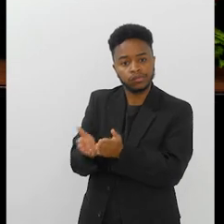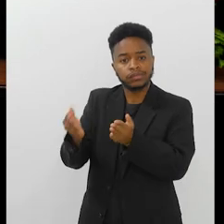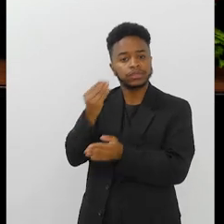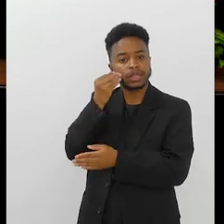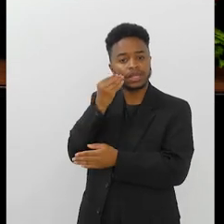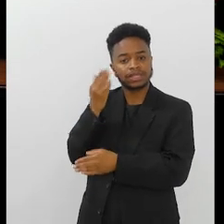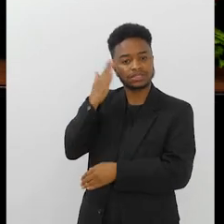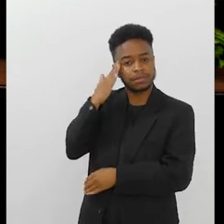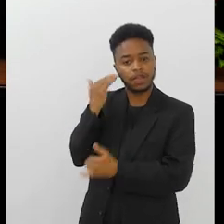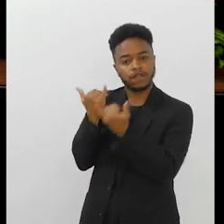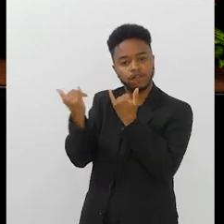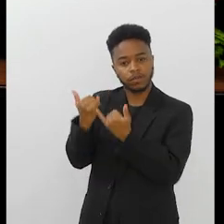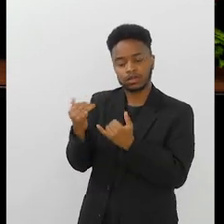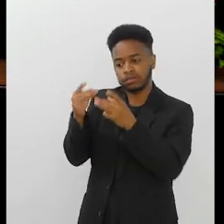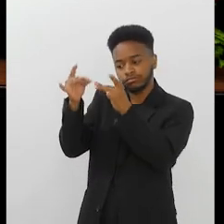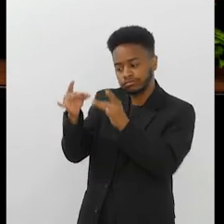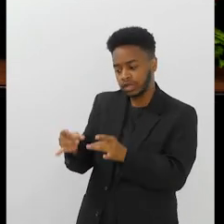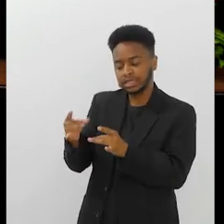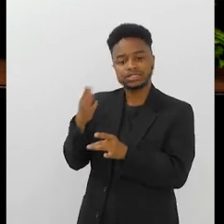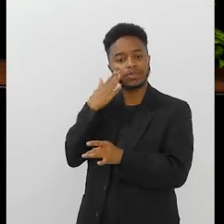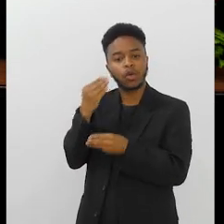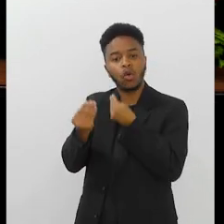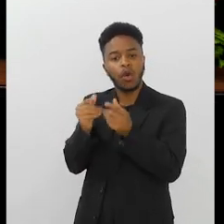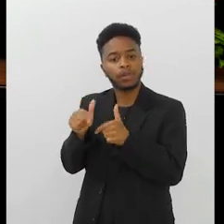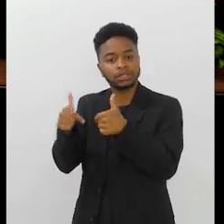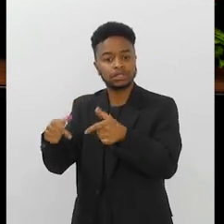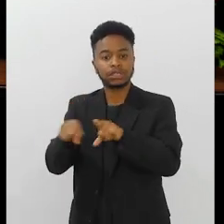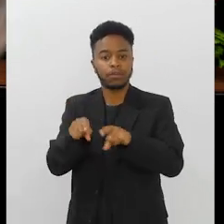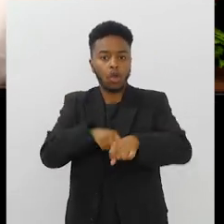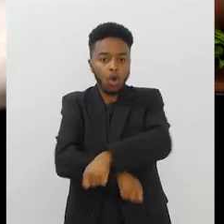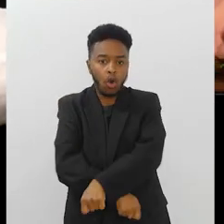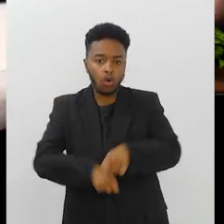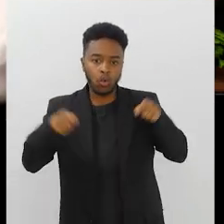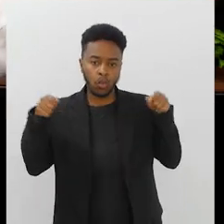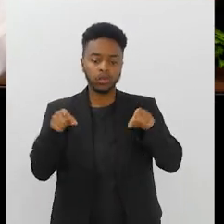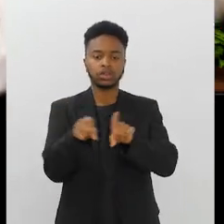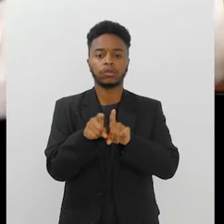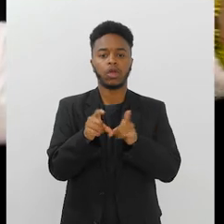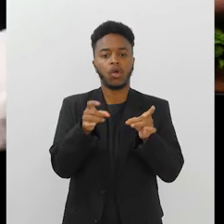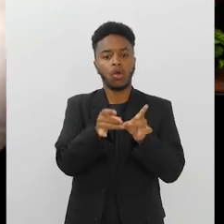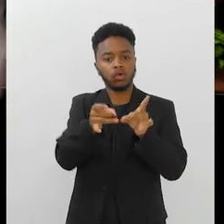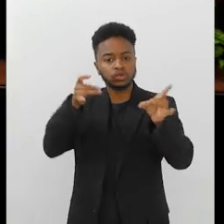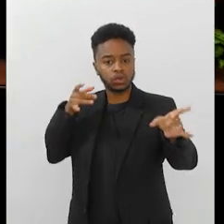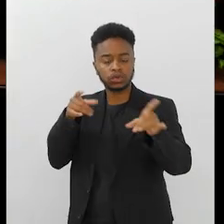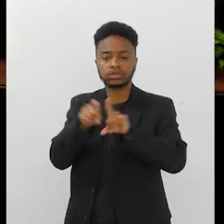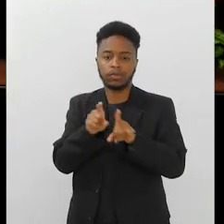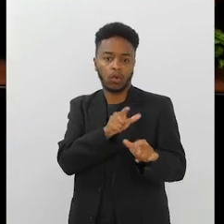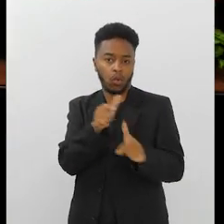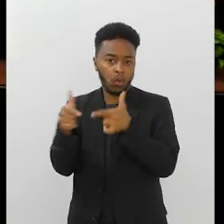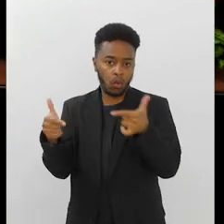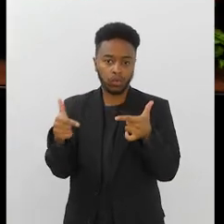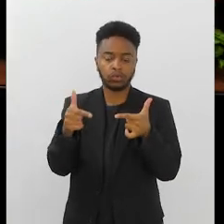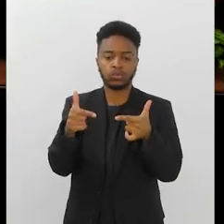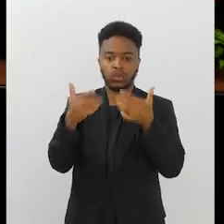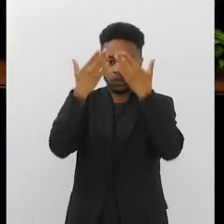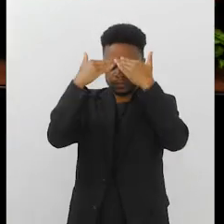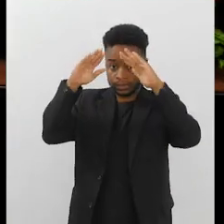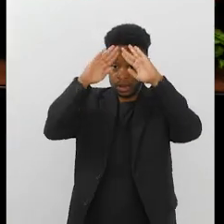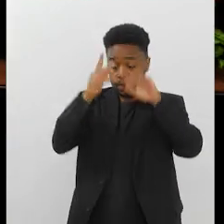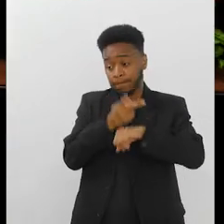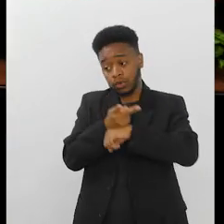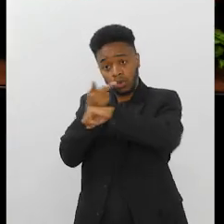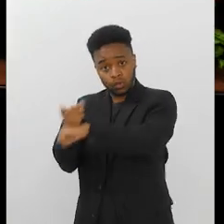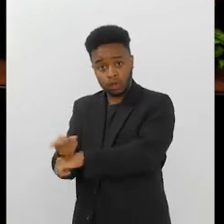o luou para buscar informações de saber como ldar e assim como Ogun assim como ooss assim como todos os orixás buscava um